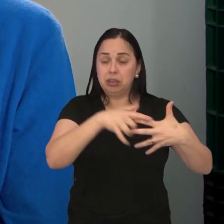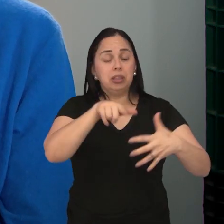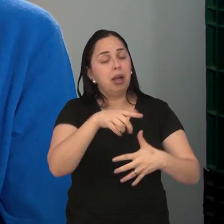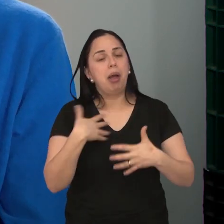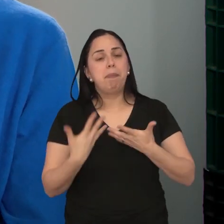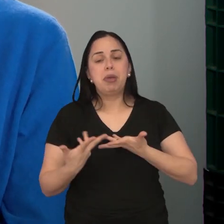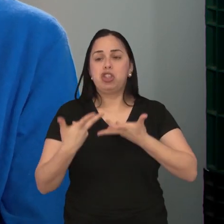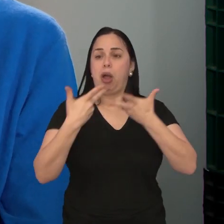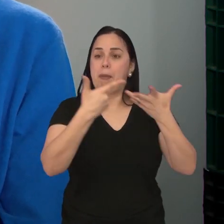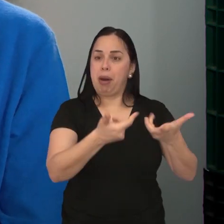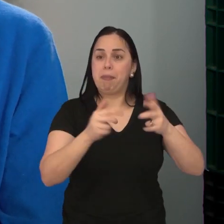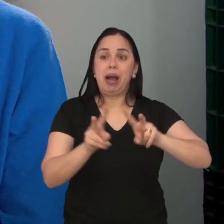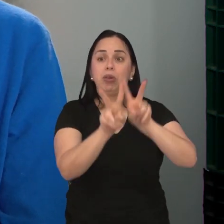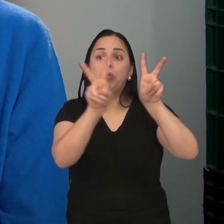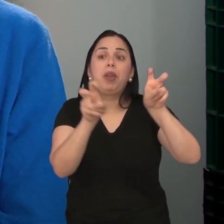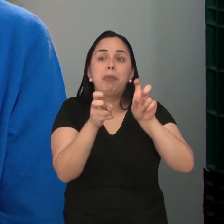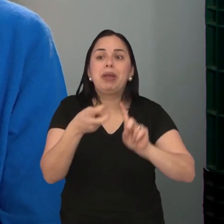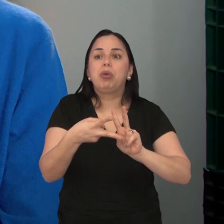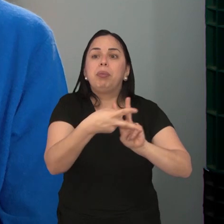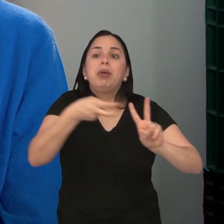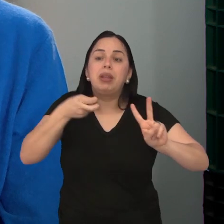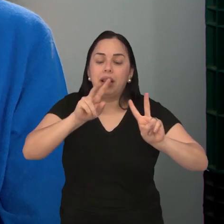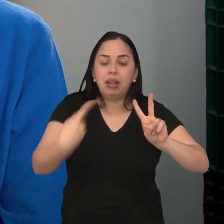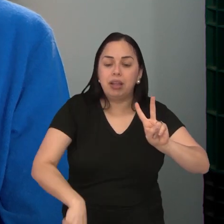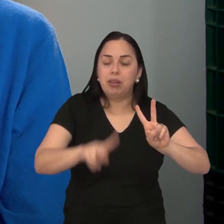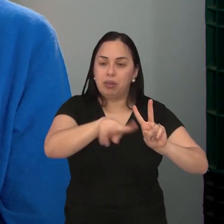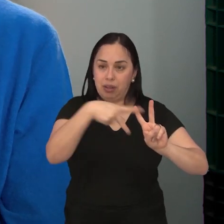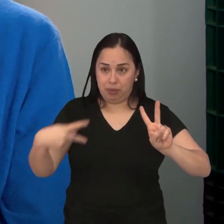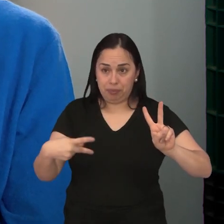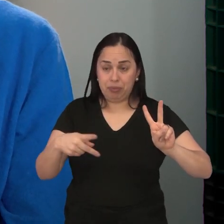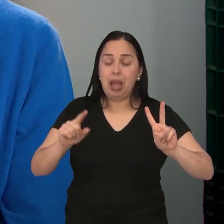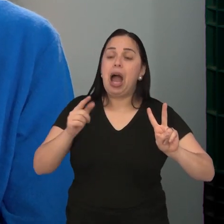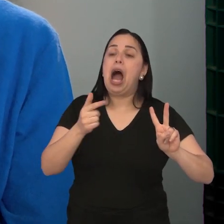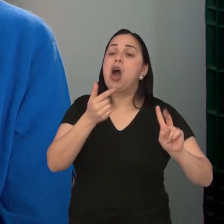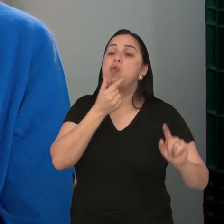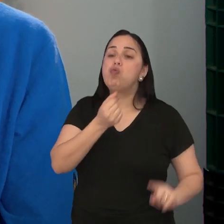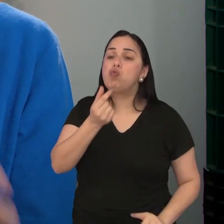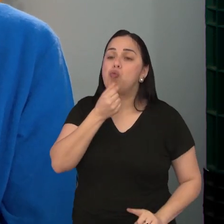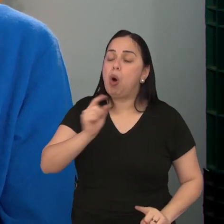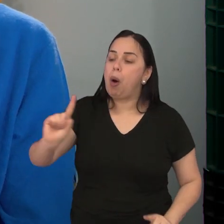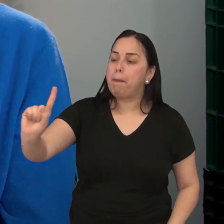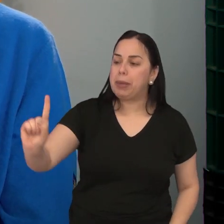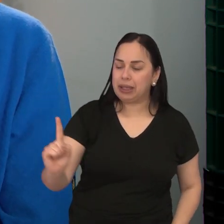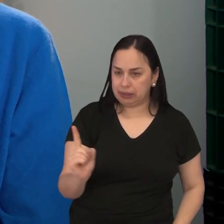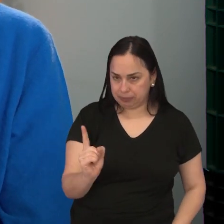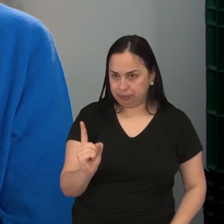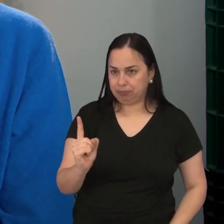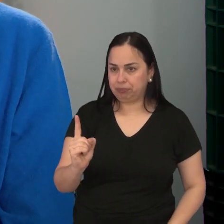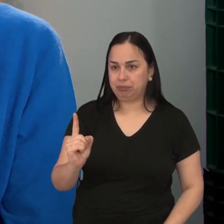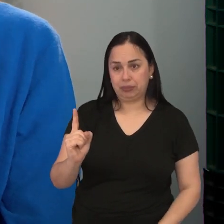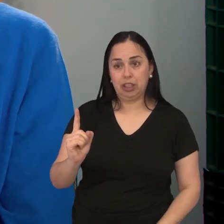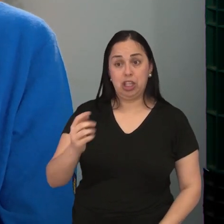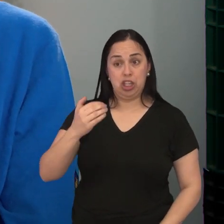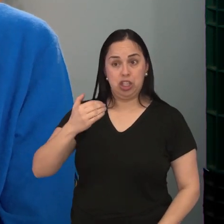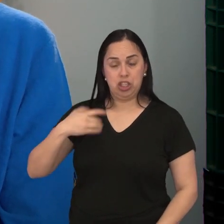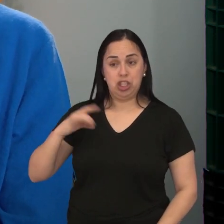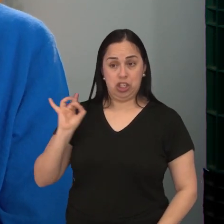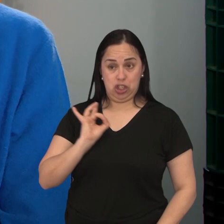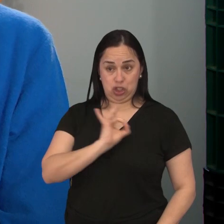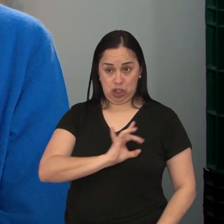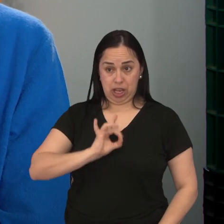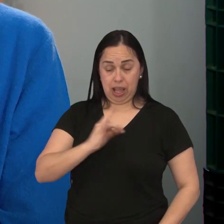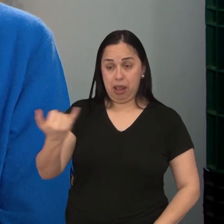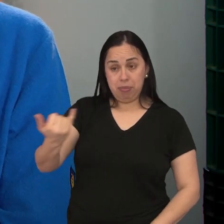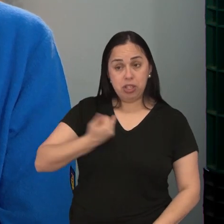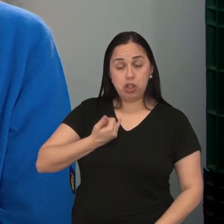chamaram para falar sobre os indígenas aqui do Vale do Paraíba, eu fui e tinha um chileno ali no meio da plateia. Ele chegou no final e falou: olha, eu gostei muito da